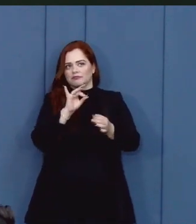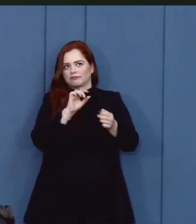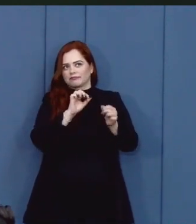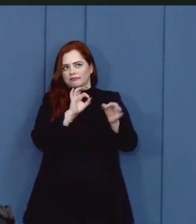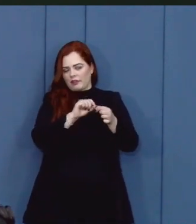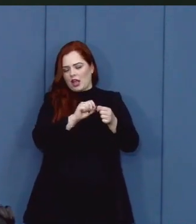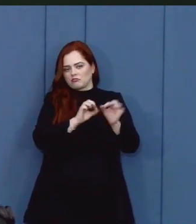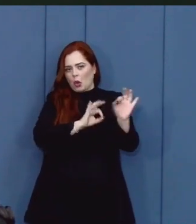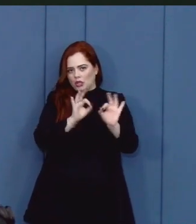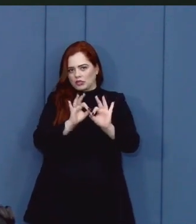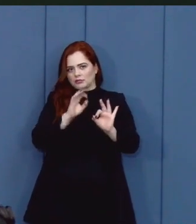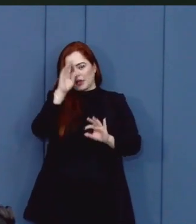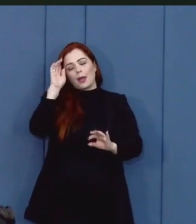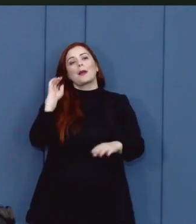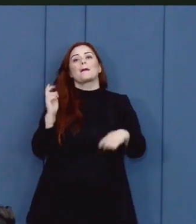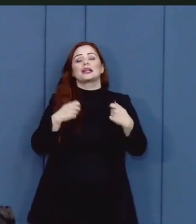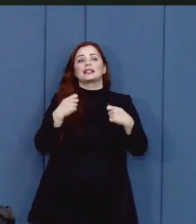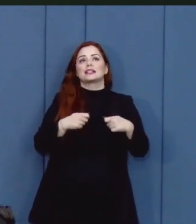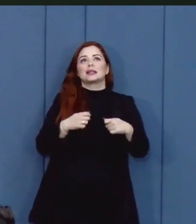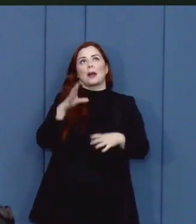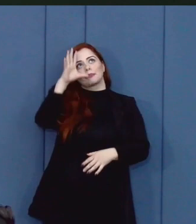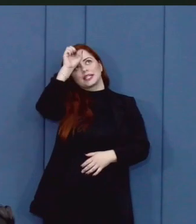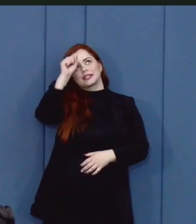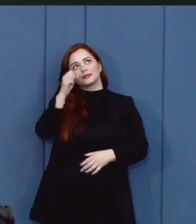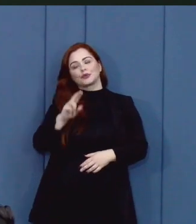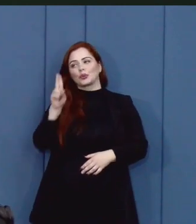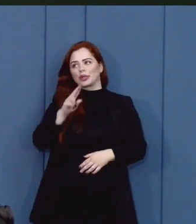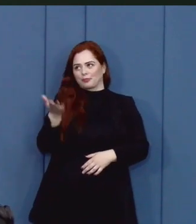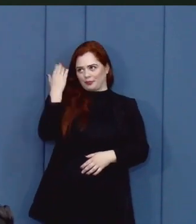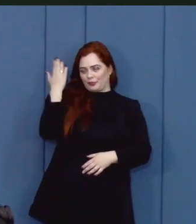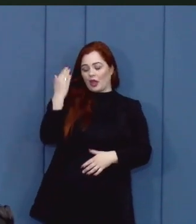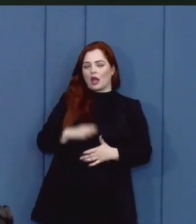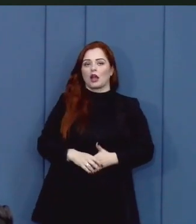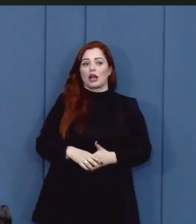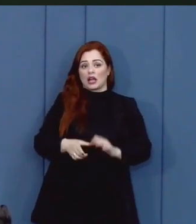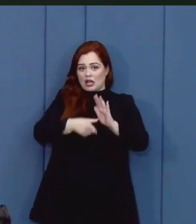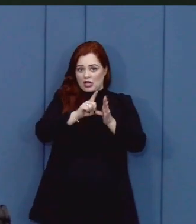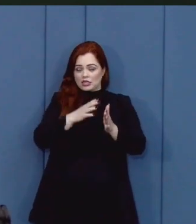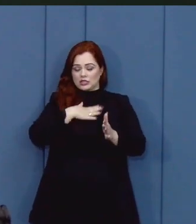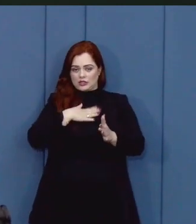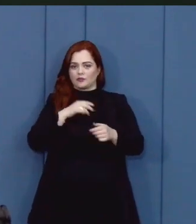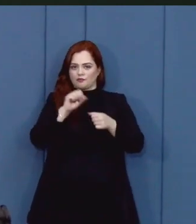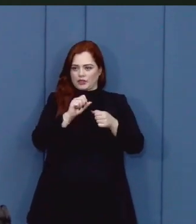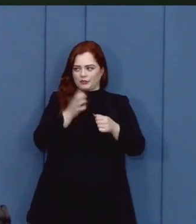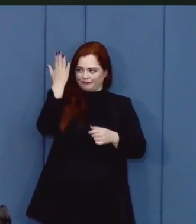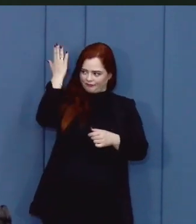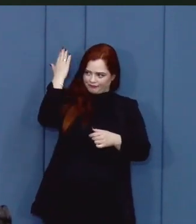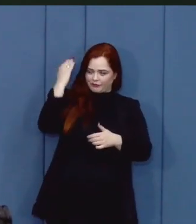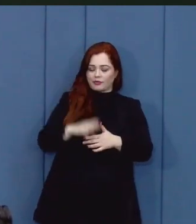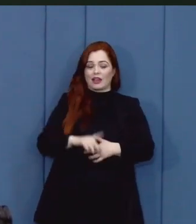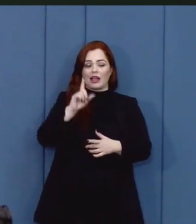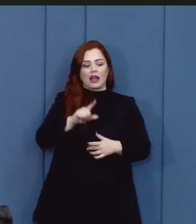dizer, eu tenho que aprender a usar o verbo passado, né? O que eu fazia lá no JMPR era